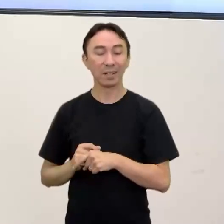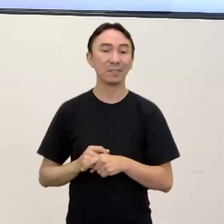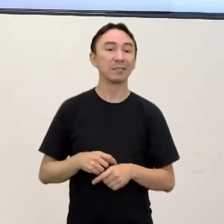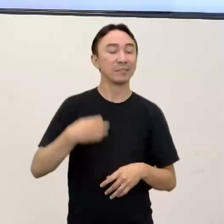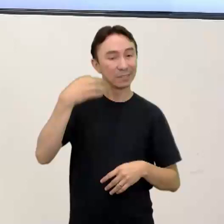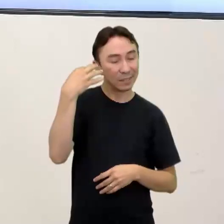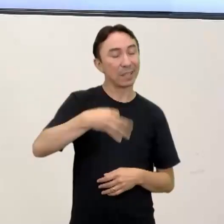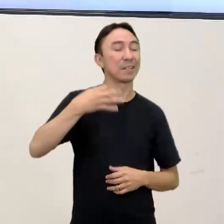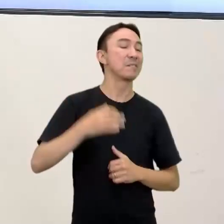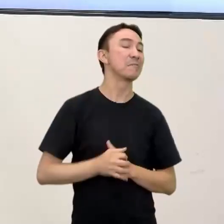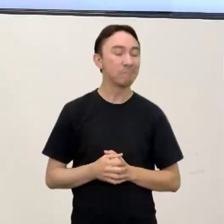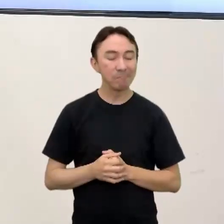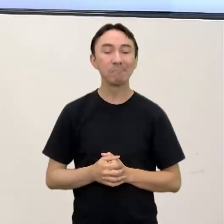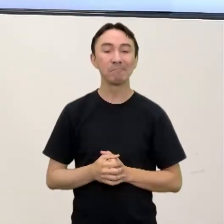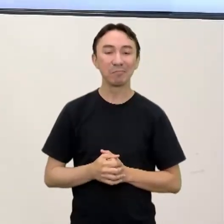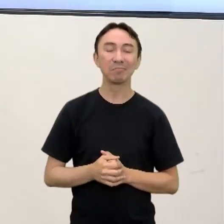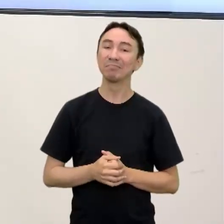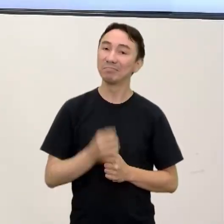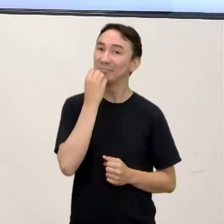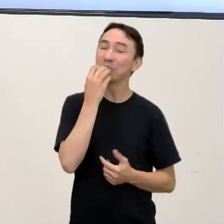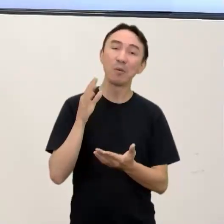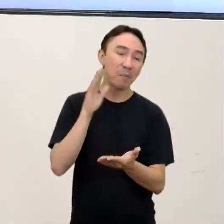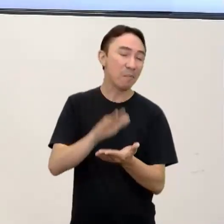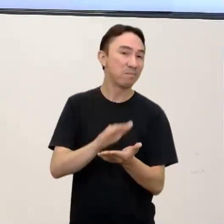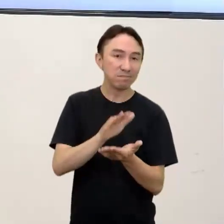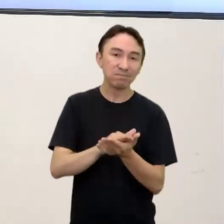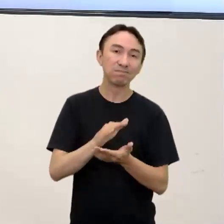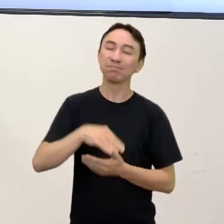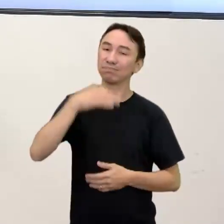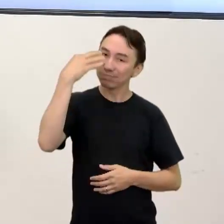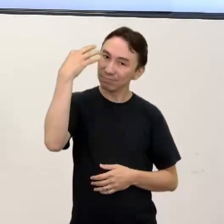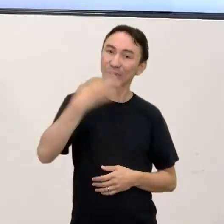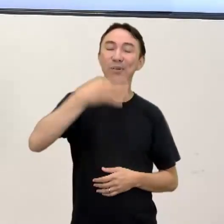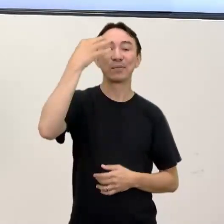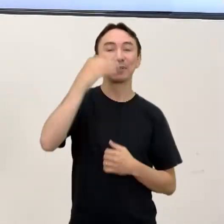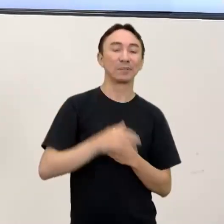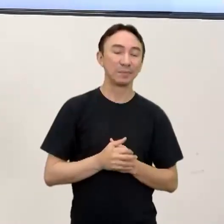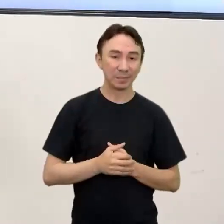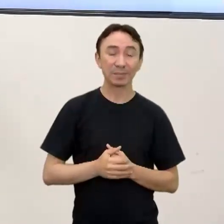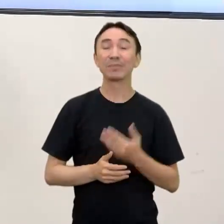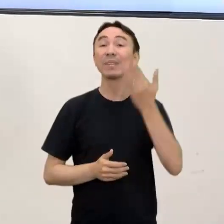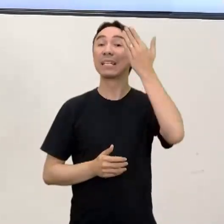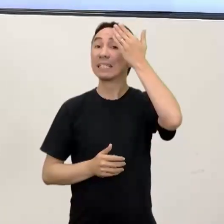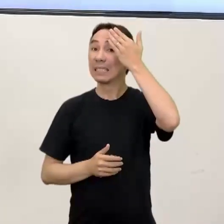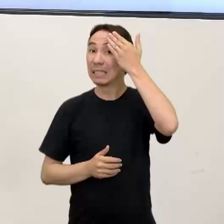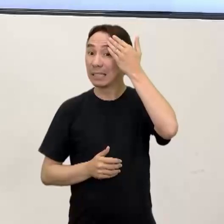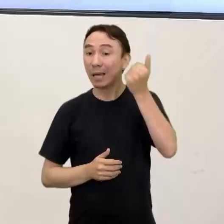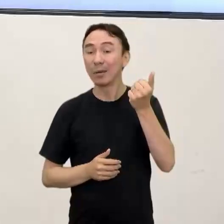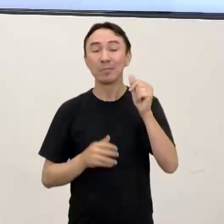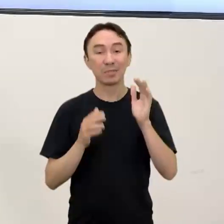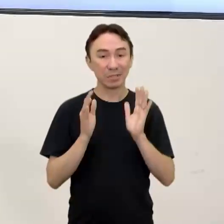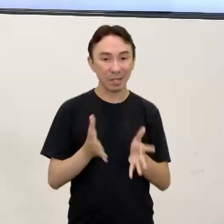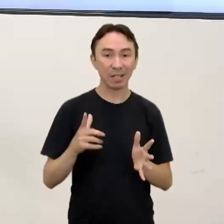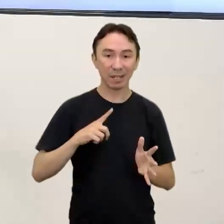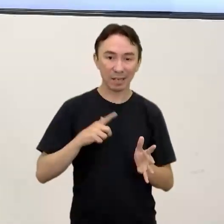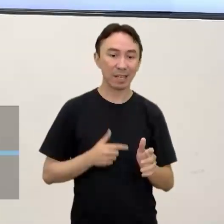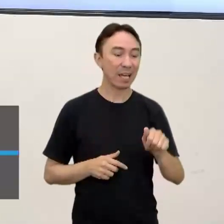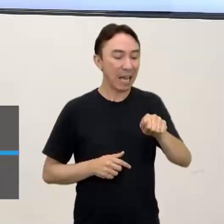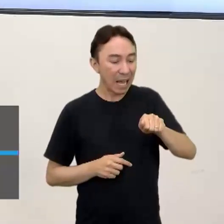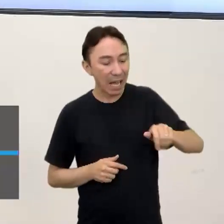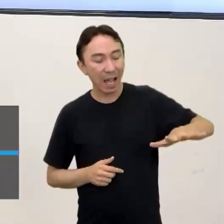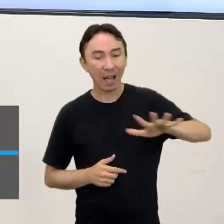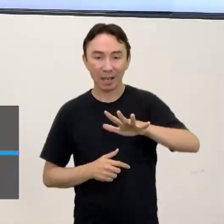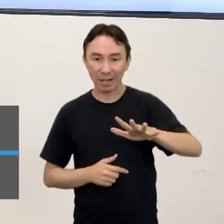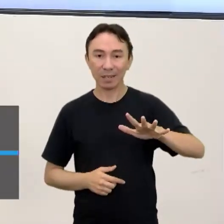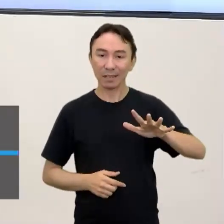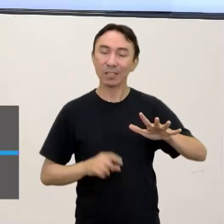10 mais 10 e 3 mais 3. Muito bem, é isso mesmo. Então, ele já sabe que para calcular a área, basta multiplicar um